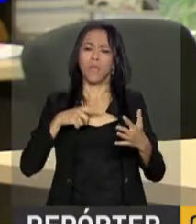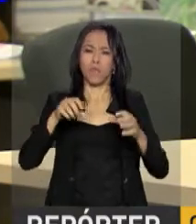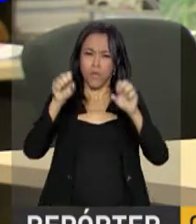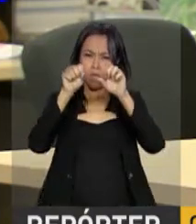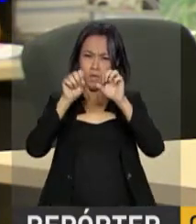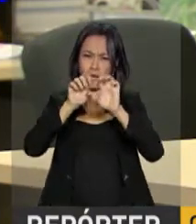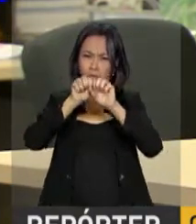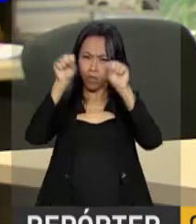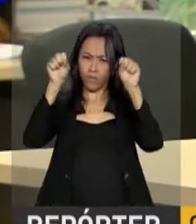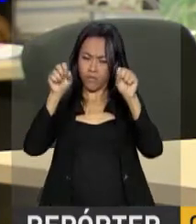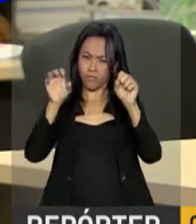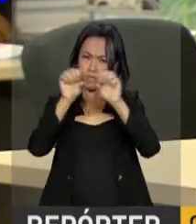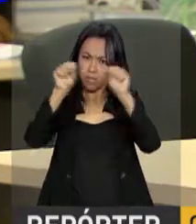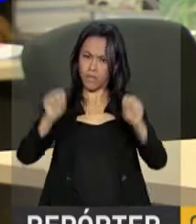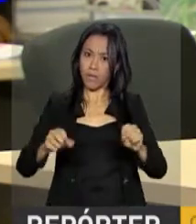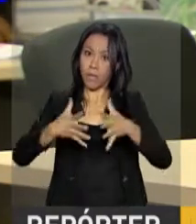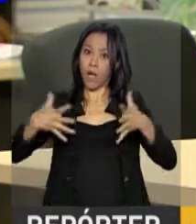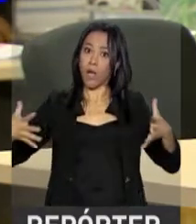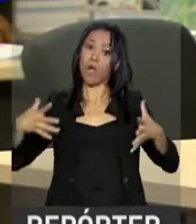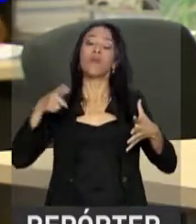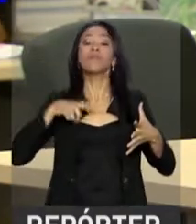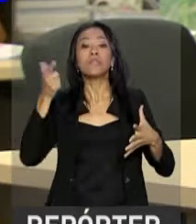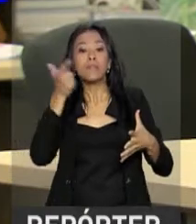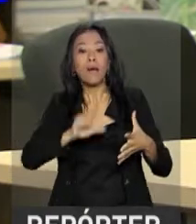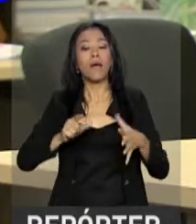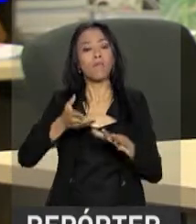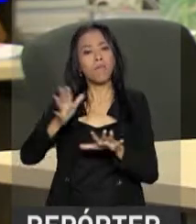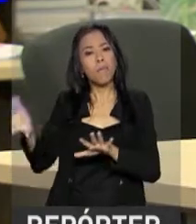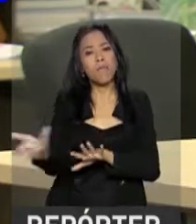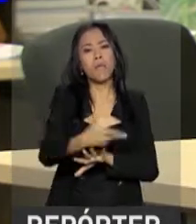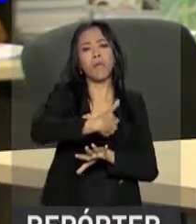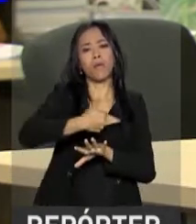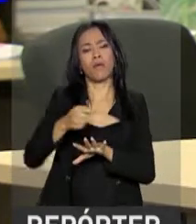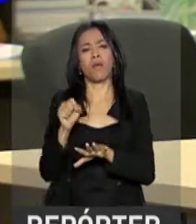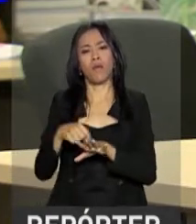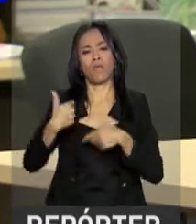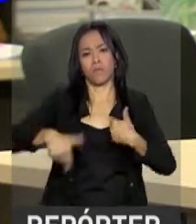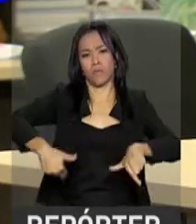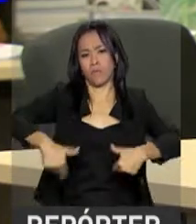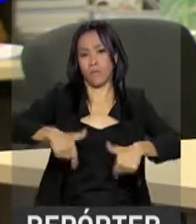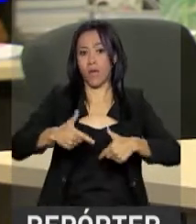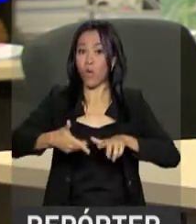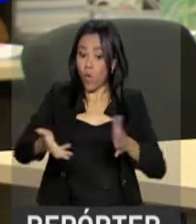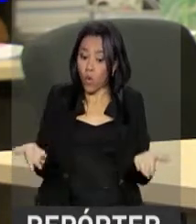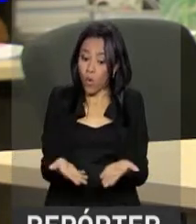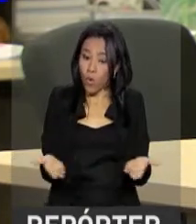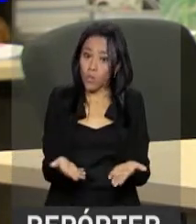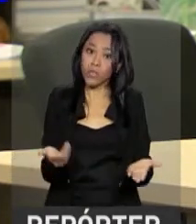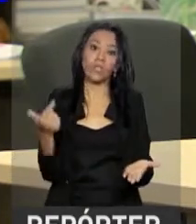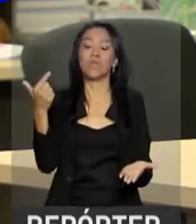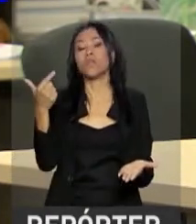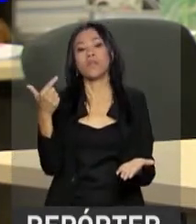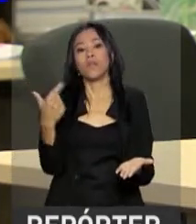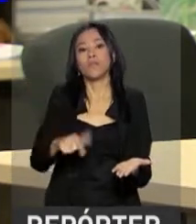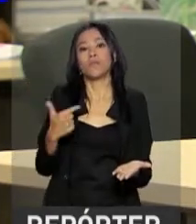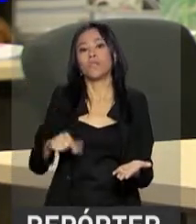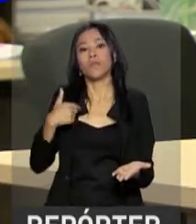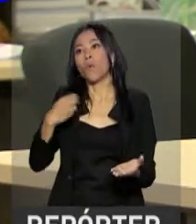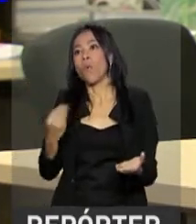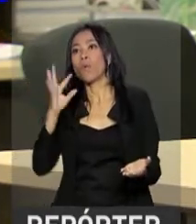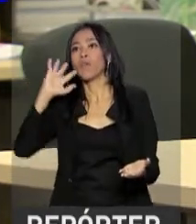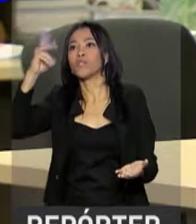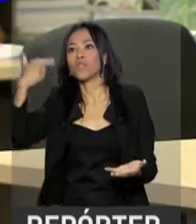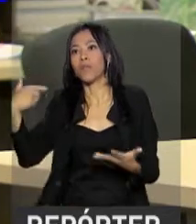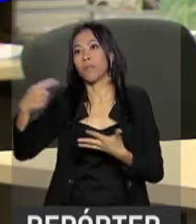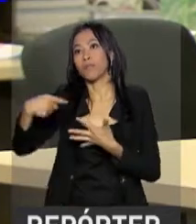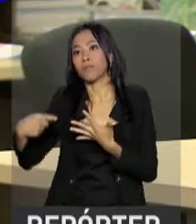condições internas de aprimorar os seus processos, né? Até o que hoje a gente não tinha de legítimo para correr com o prazo de